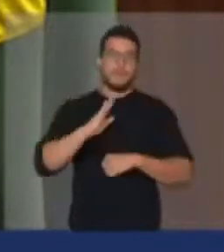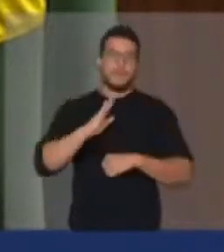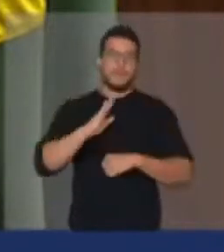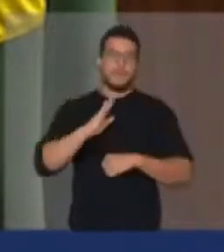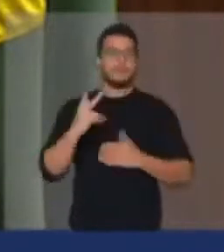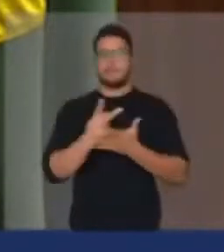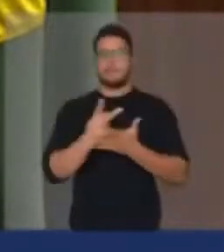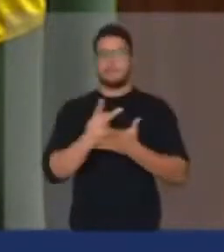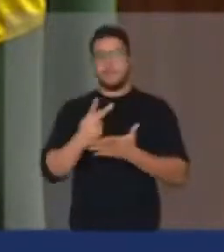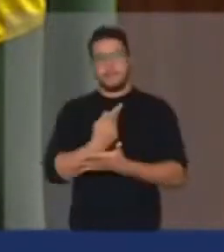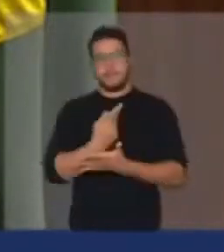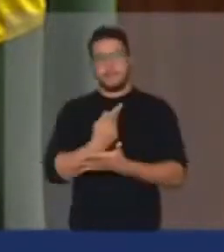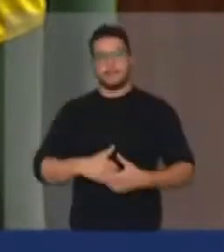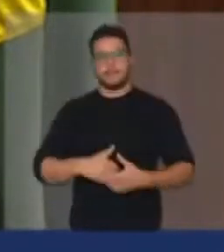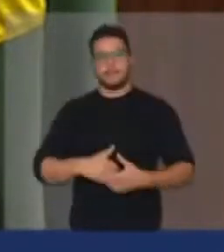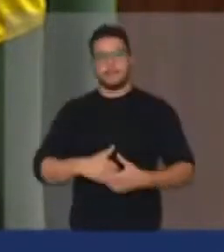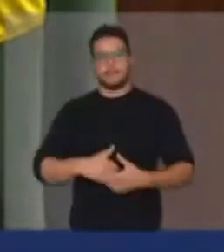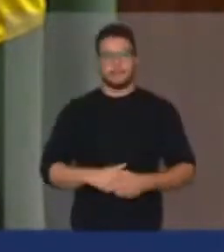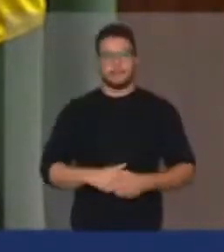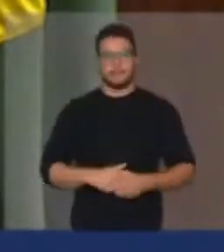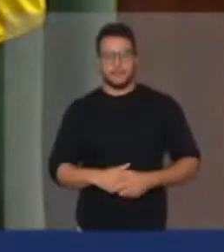Bolsonaro está abaixo da Constituição.